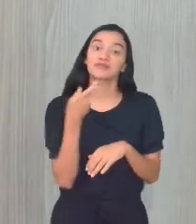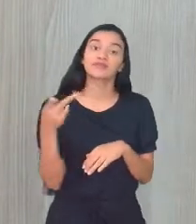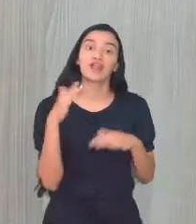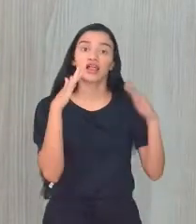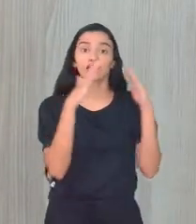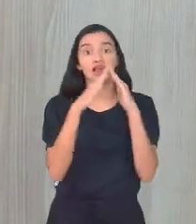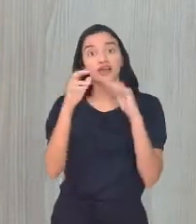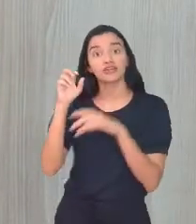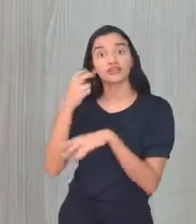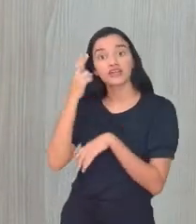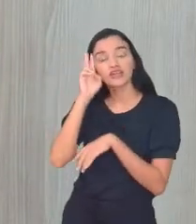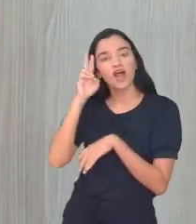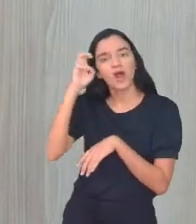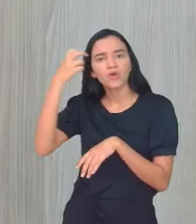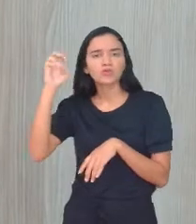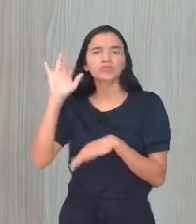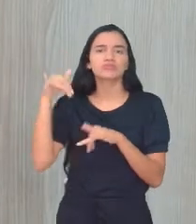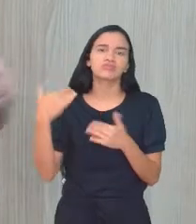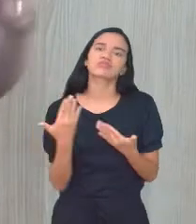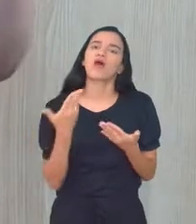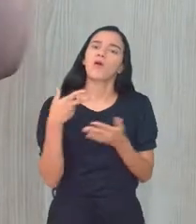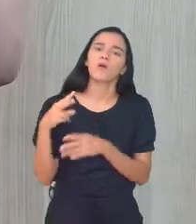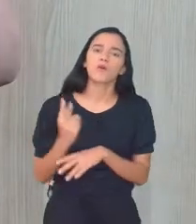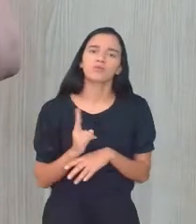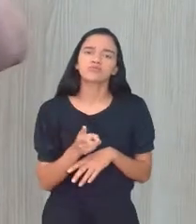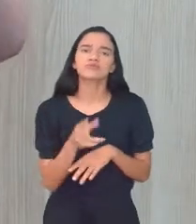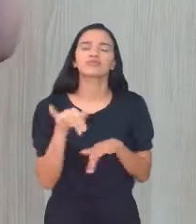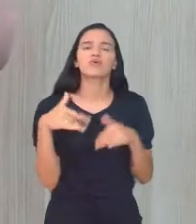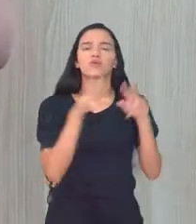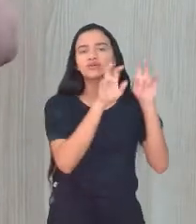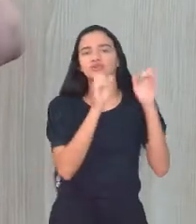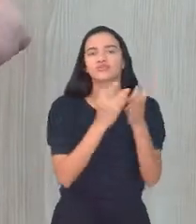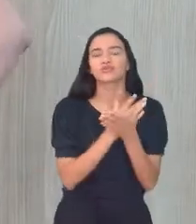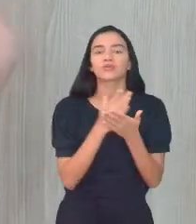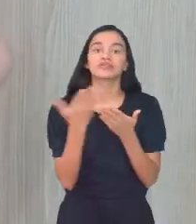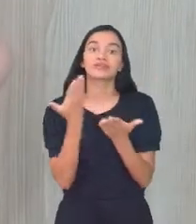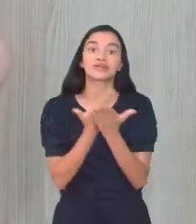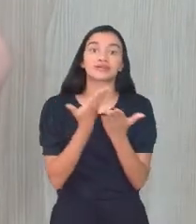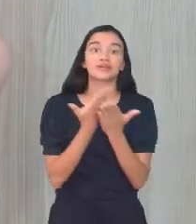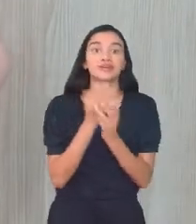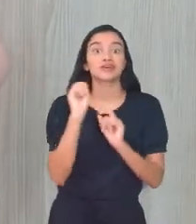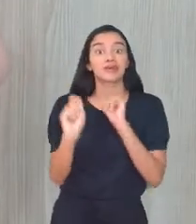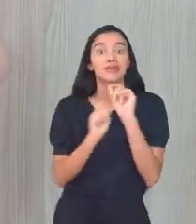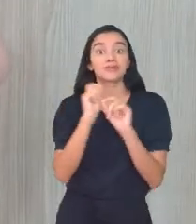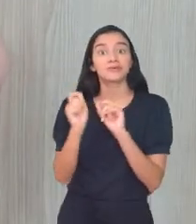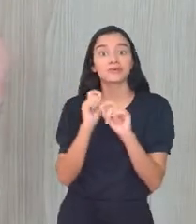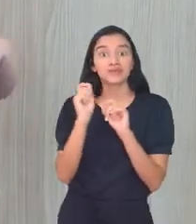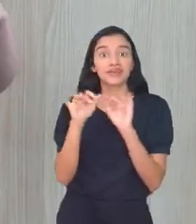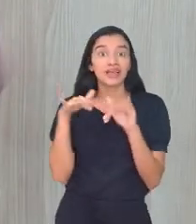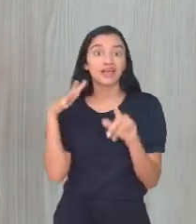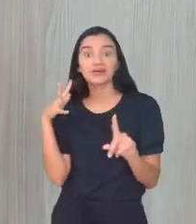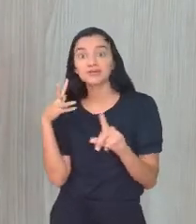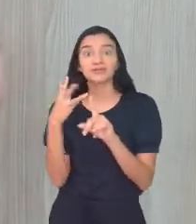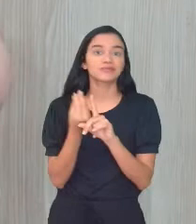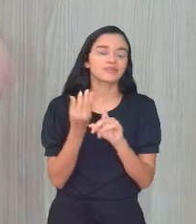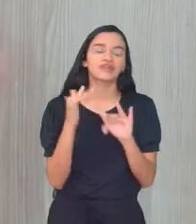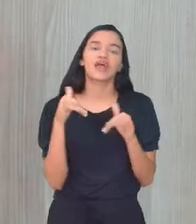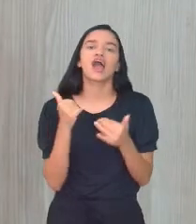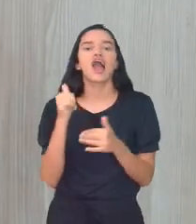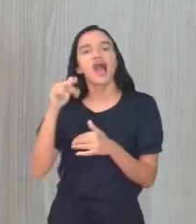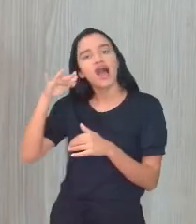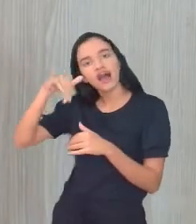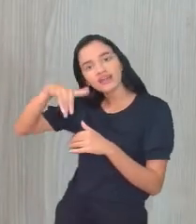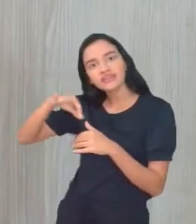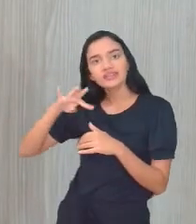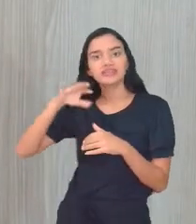Cultura, continuar o assunto, viu, professora? Que a gente já começou na aula passada, que é artesanato. Então, ó, turminha,